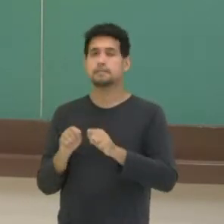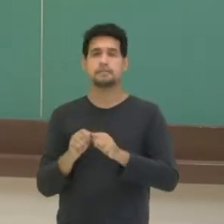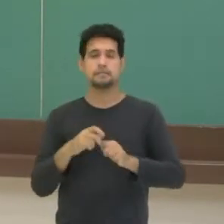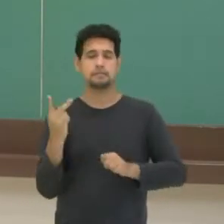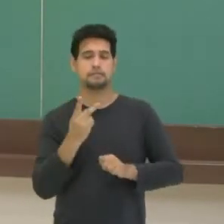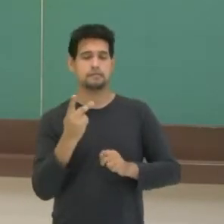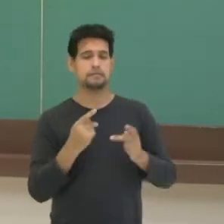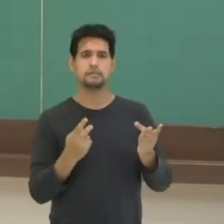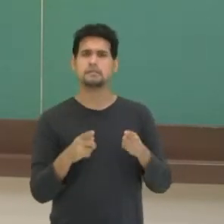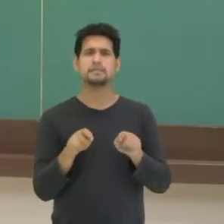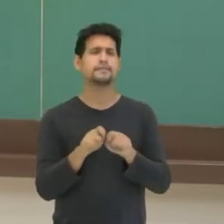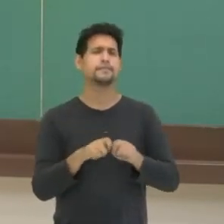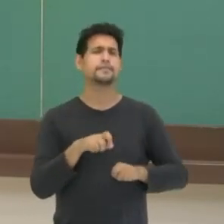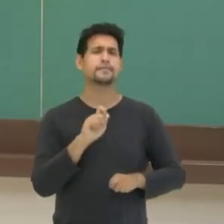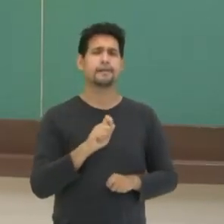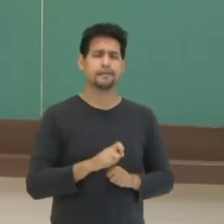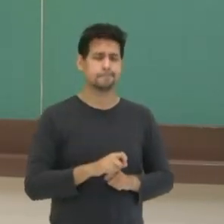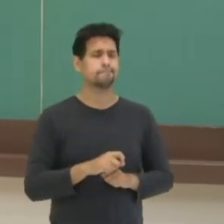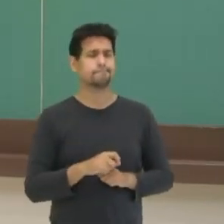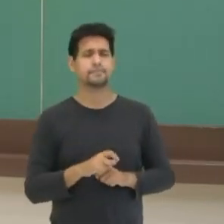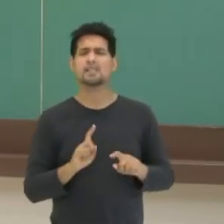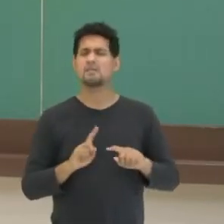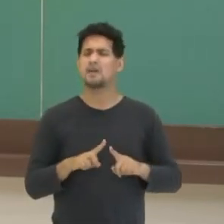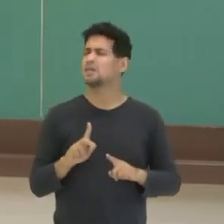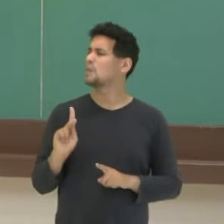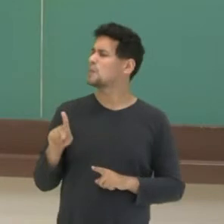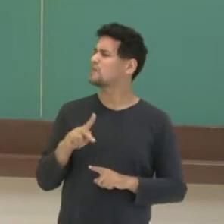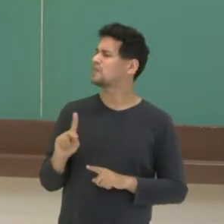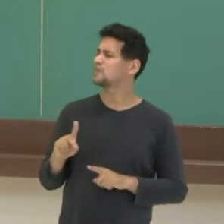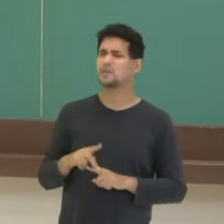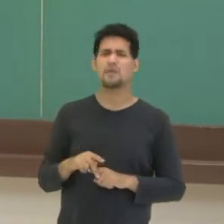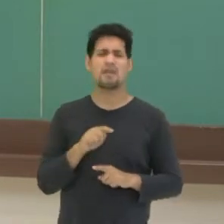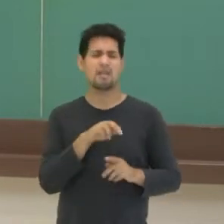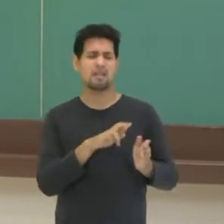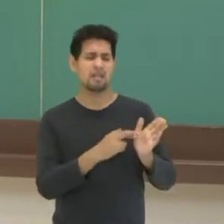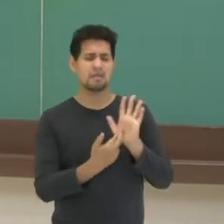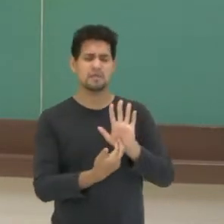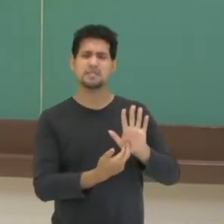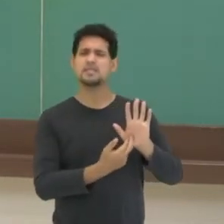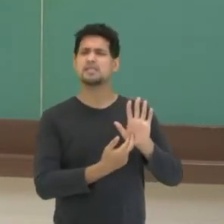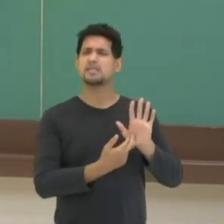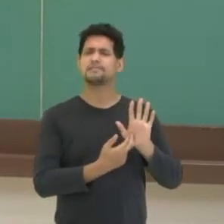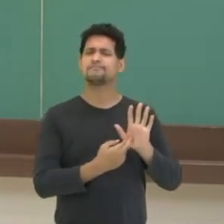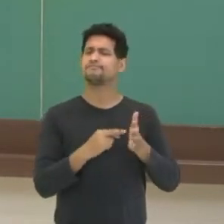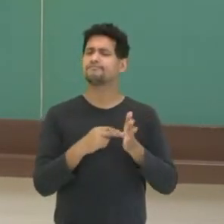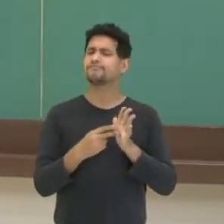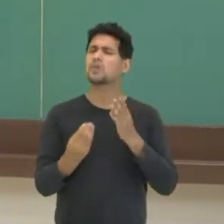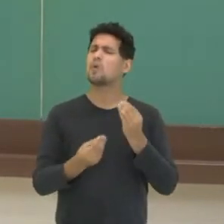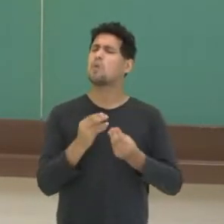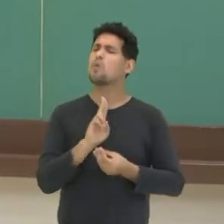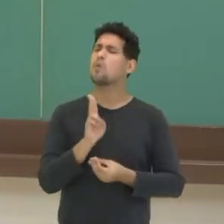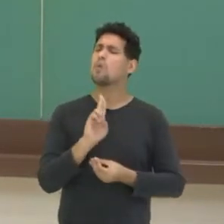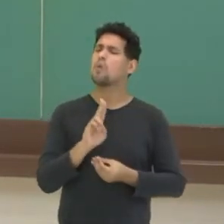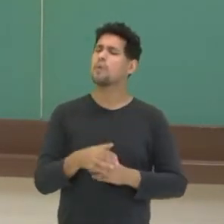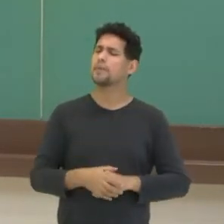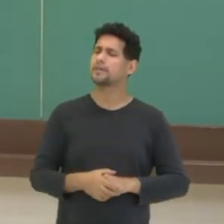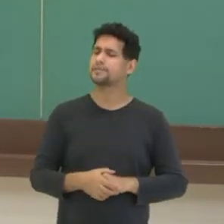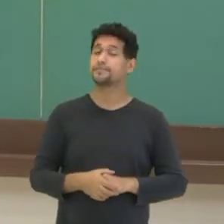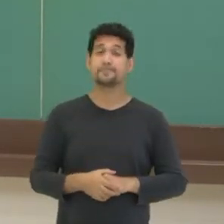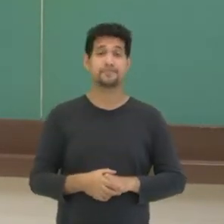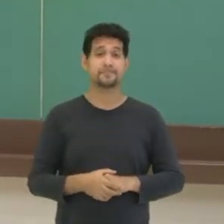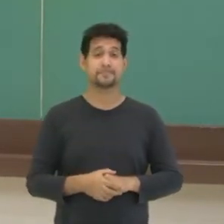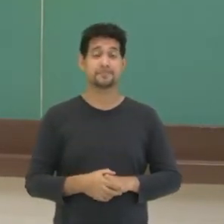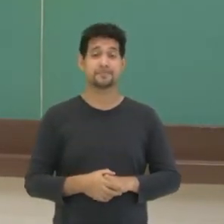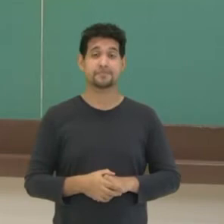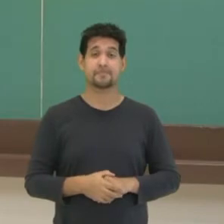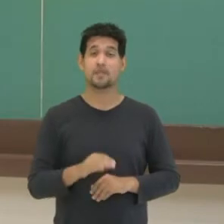ambos e formar esta substância. Professor, esta representação, essa simbologia, como é o nome dela?